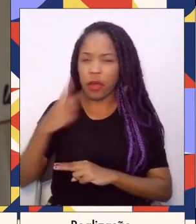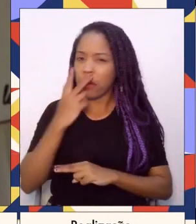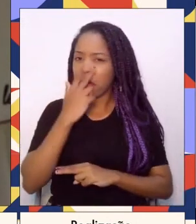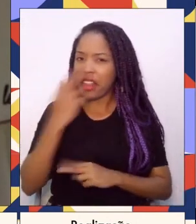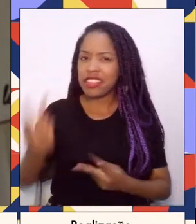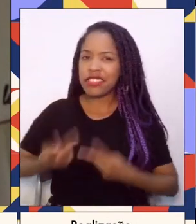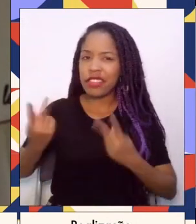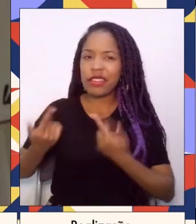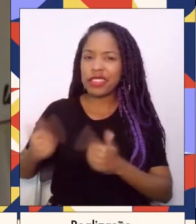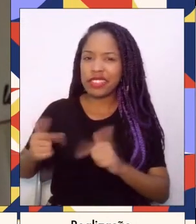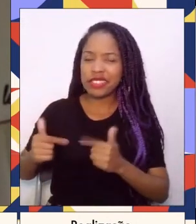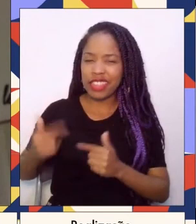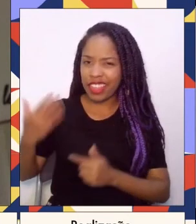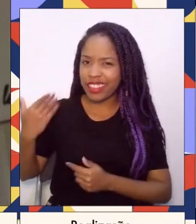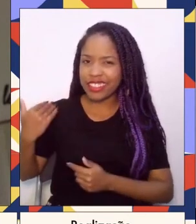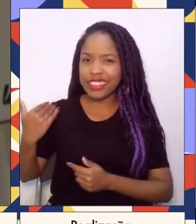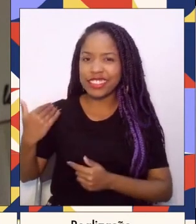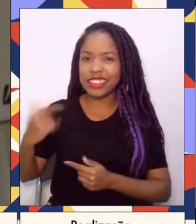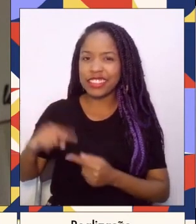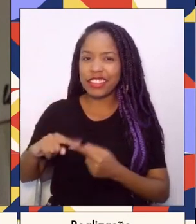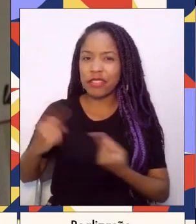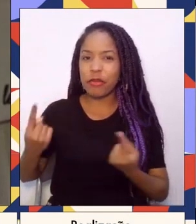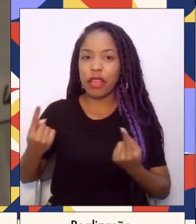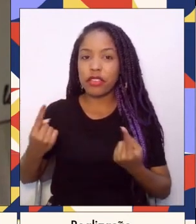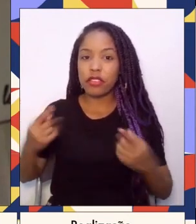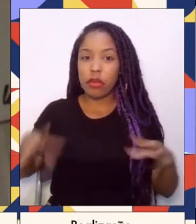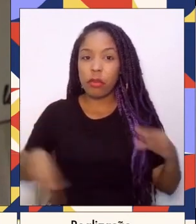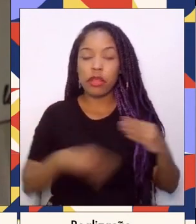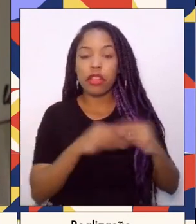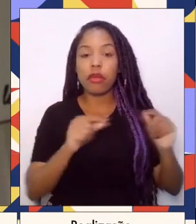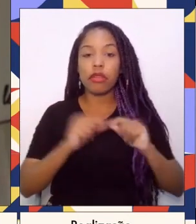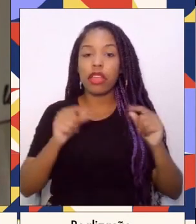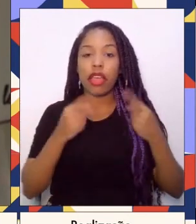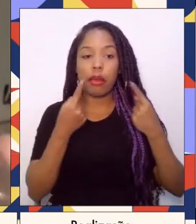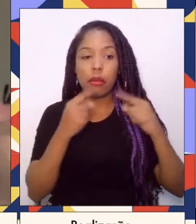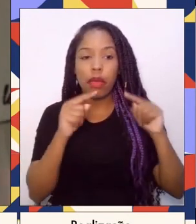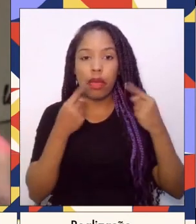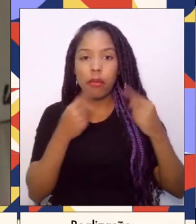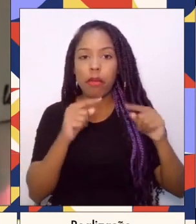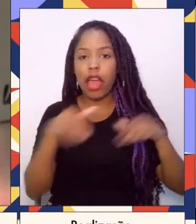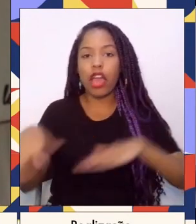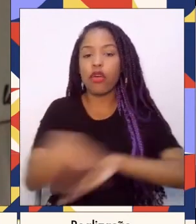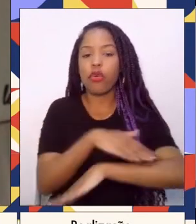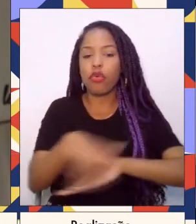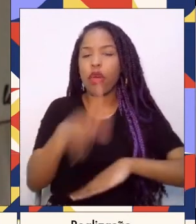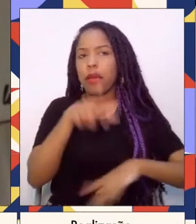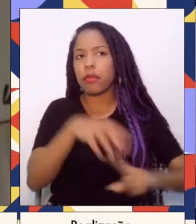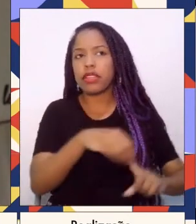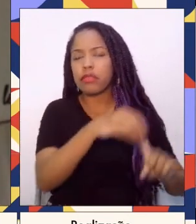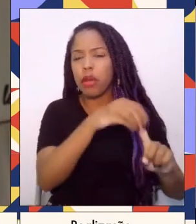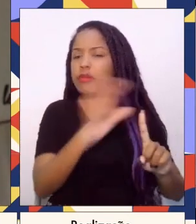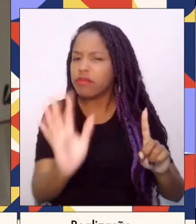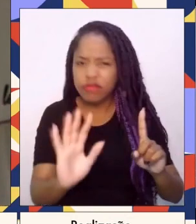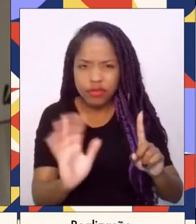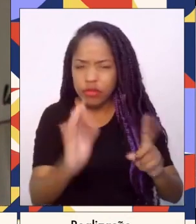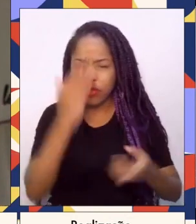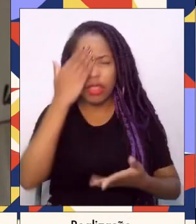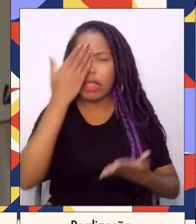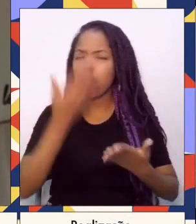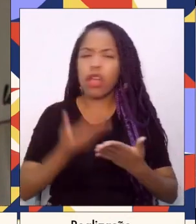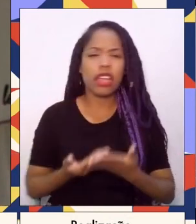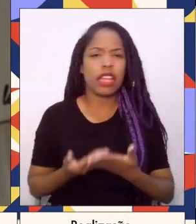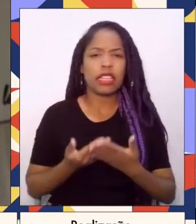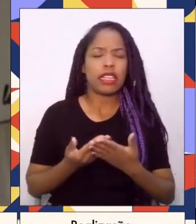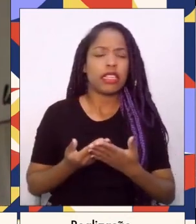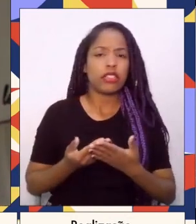completasse com um ativismo conhecido como a manifestação nas ruas eu não acredito que ele sejam opostos e